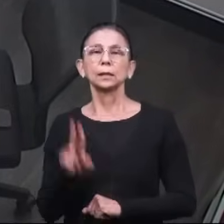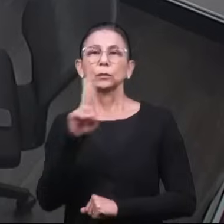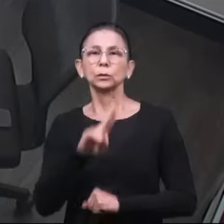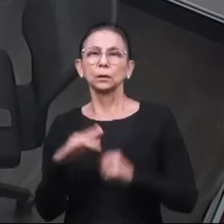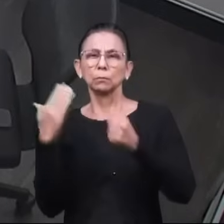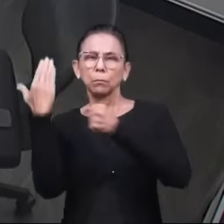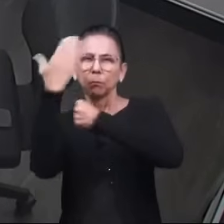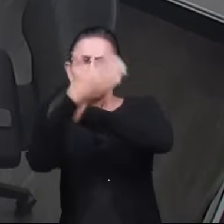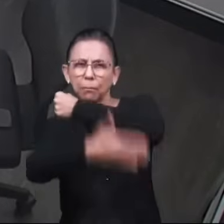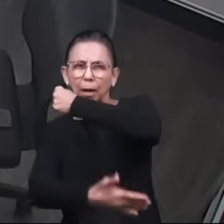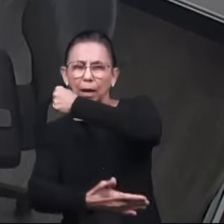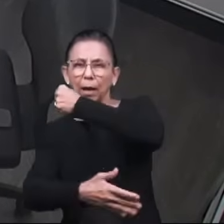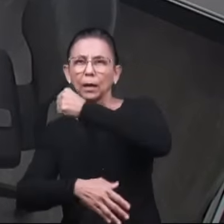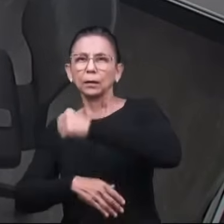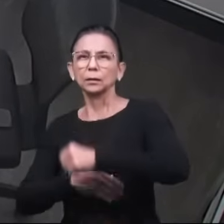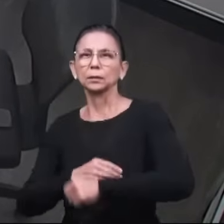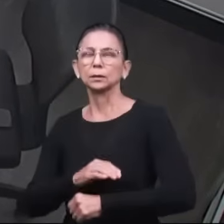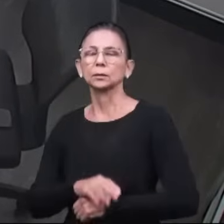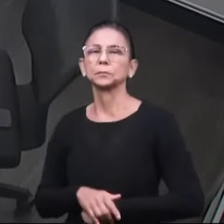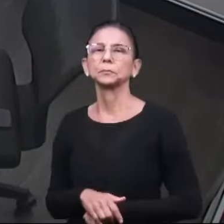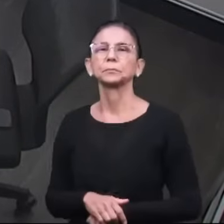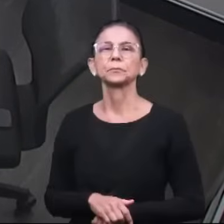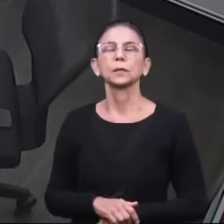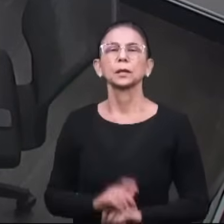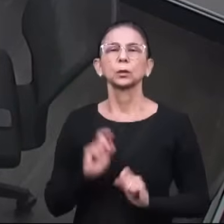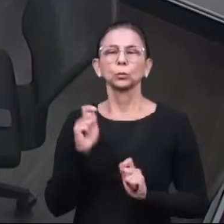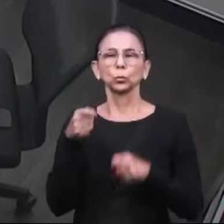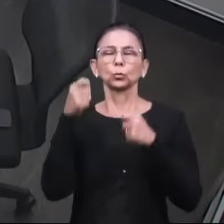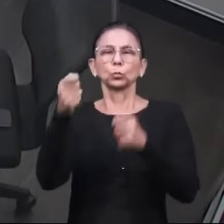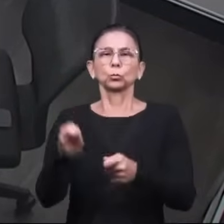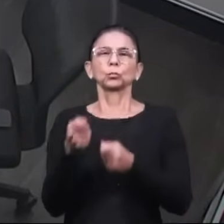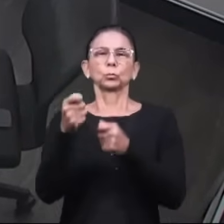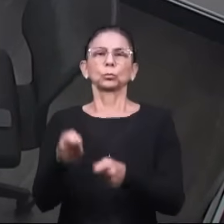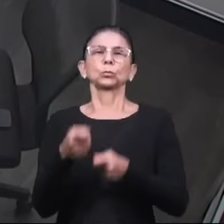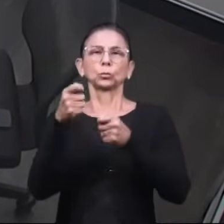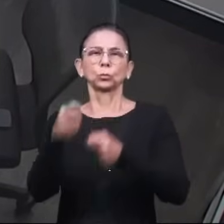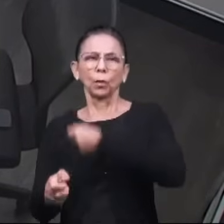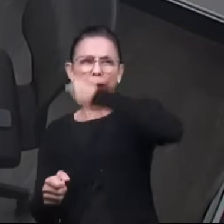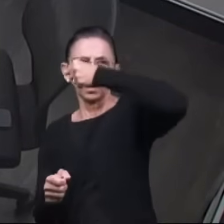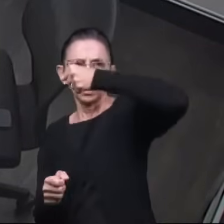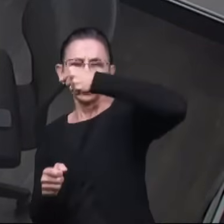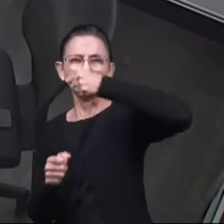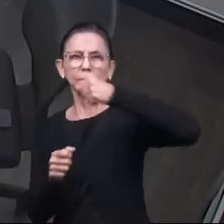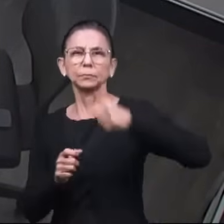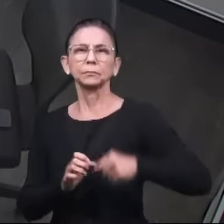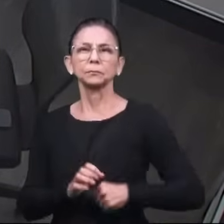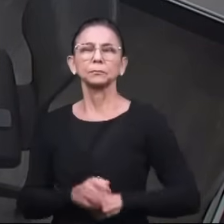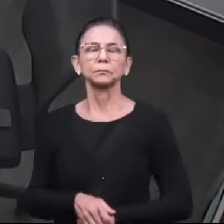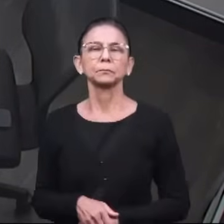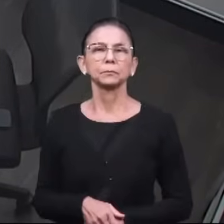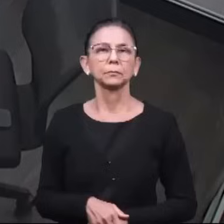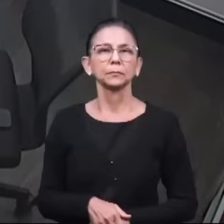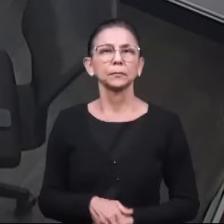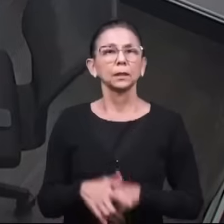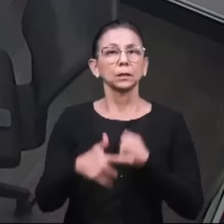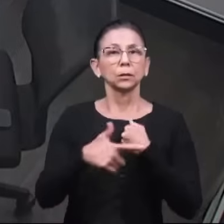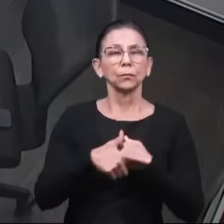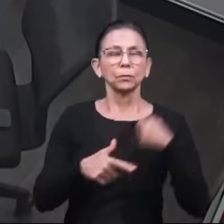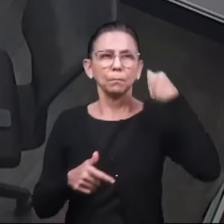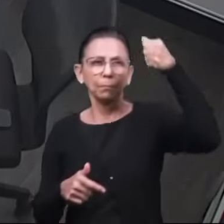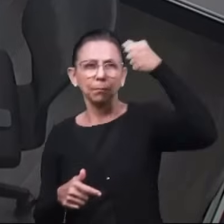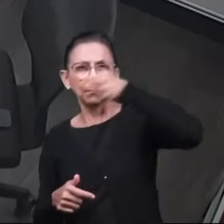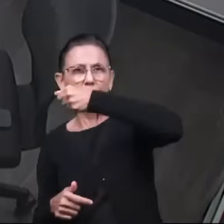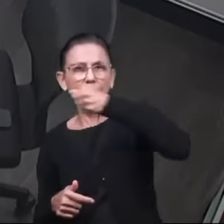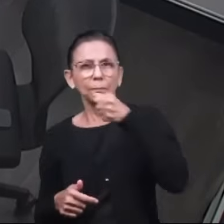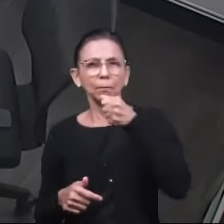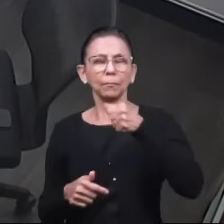era o escudeiro? Aquele que ia no carro do valente com escudo. E ele tinha a função de proteger com escudo e